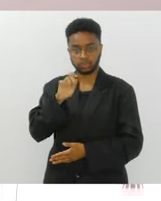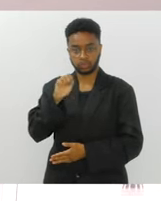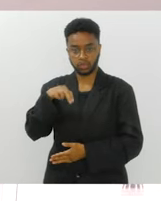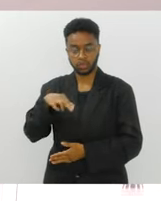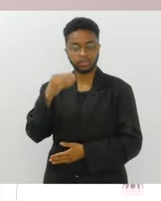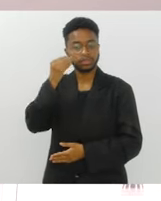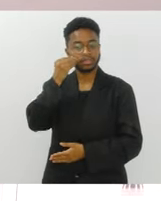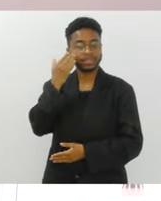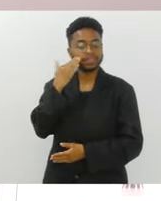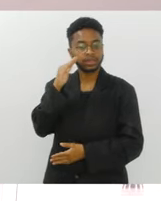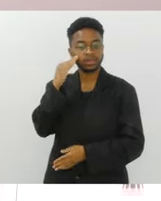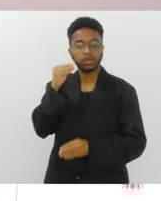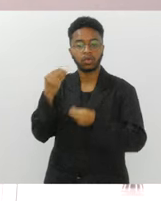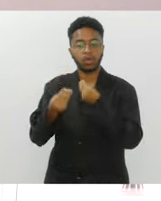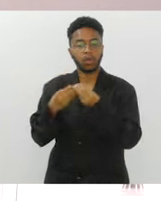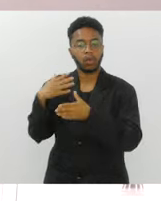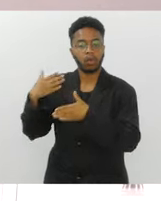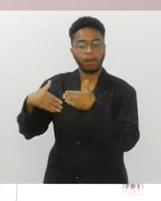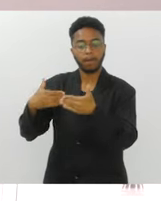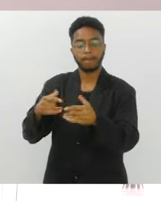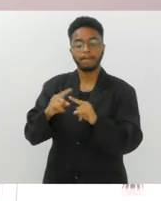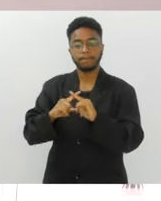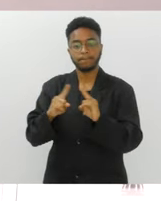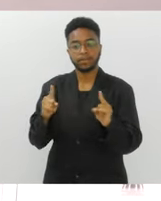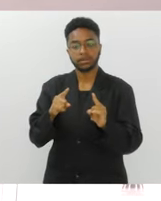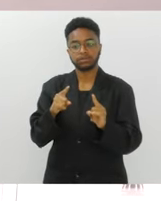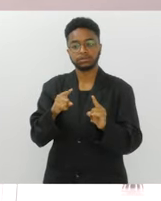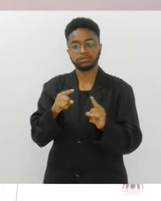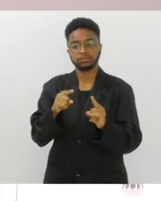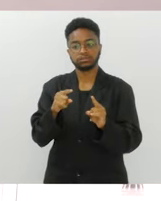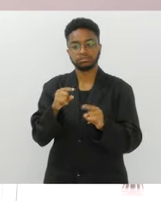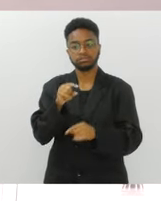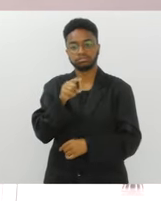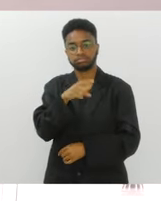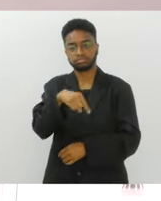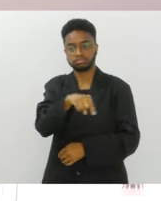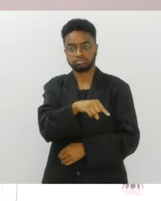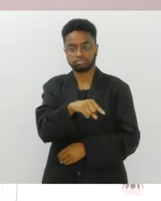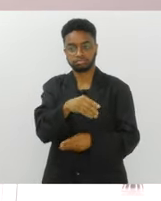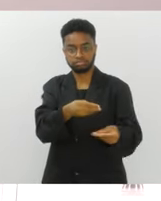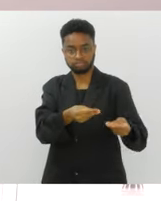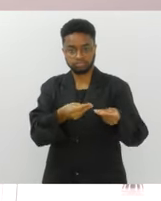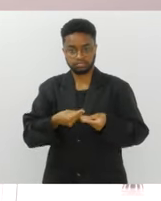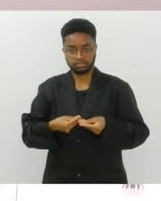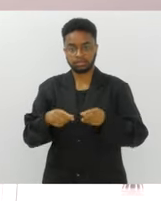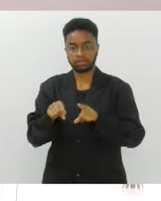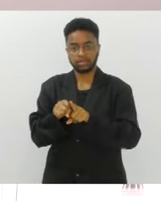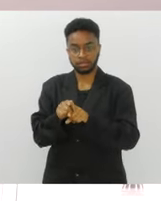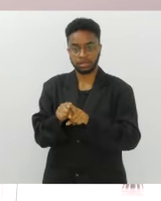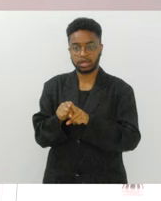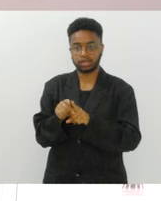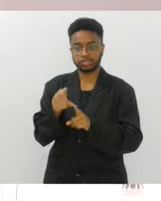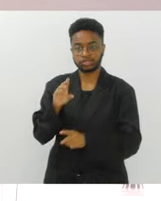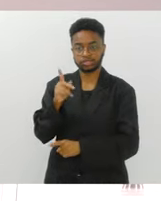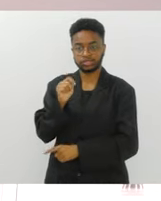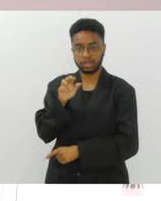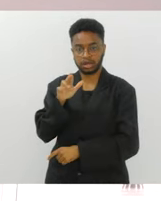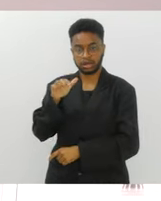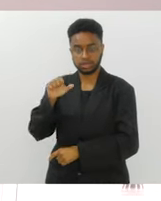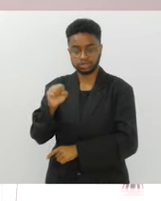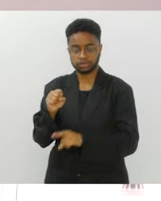processo. Ele nos concedeu, e nosso tanto eu quanto Charles quanto Vicente estivemos